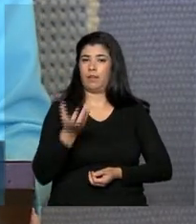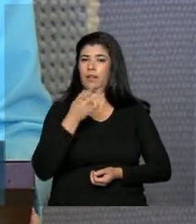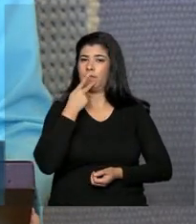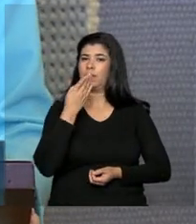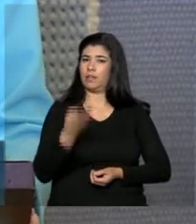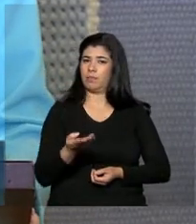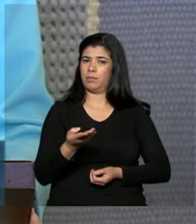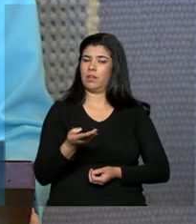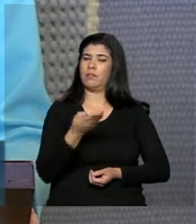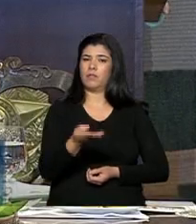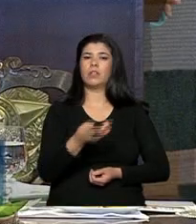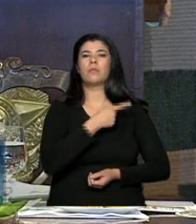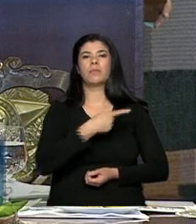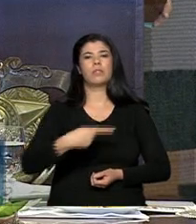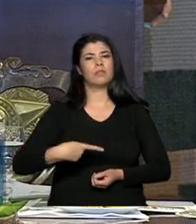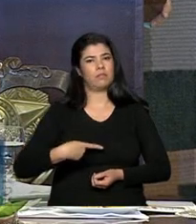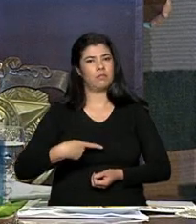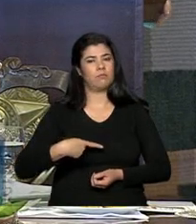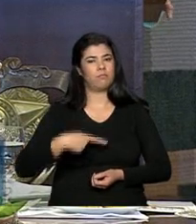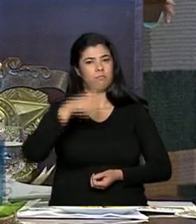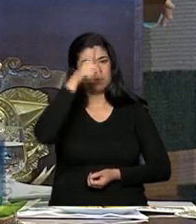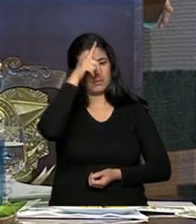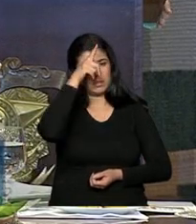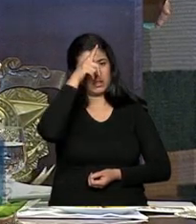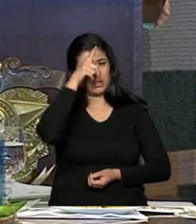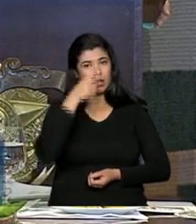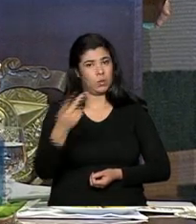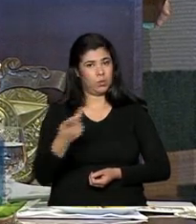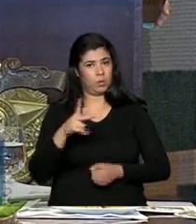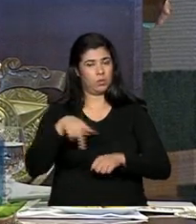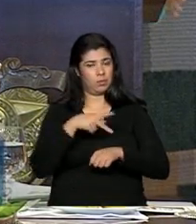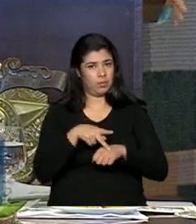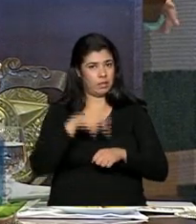Quero dizer à senhora que Alemanha e Brasil